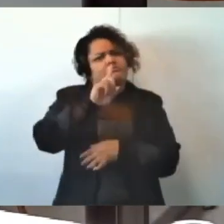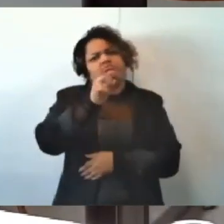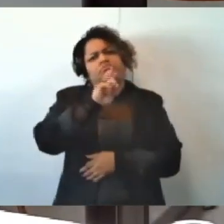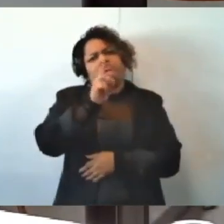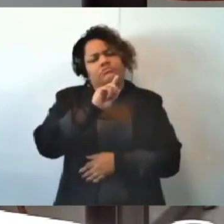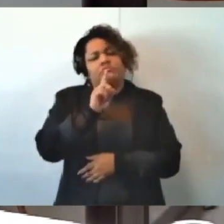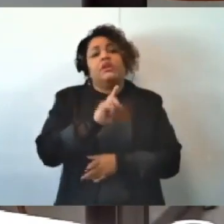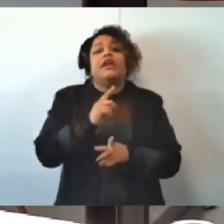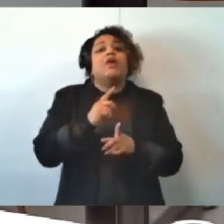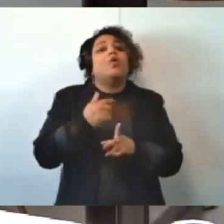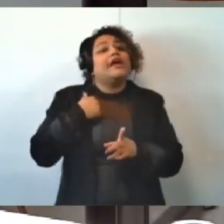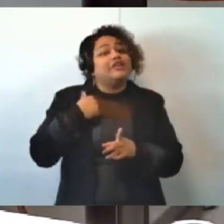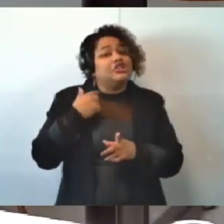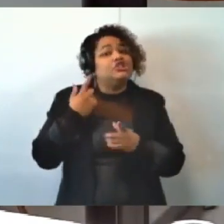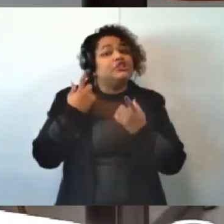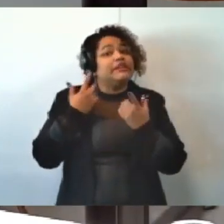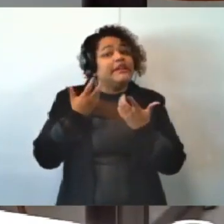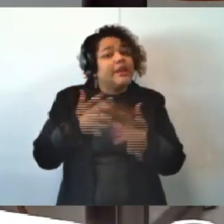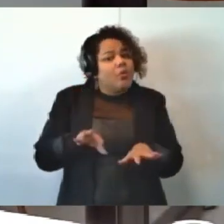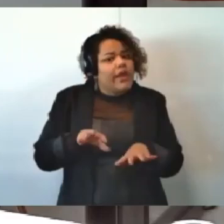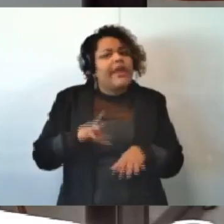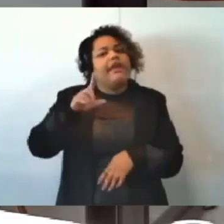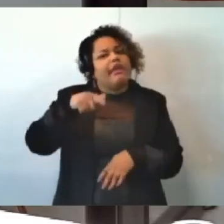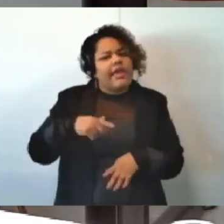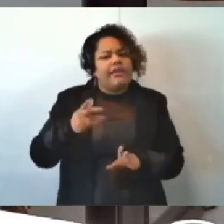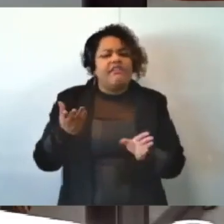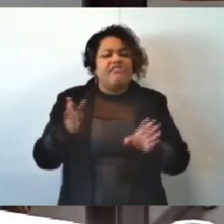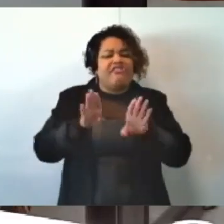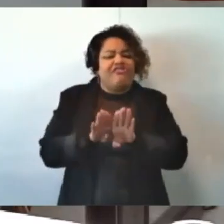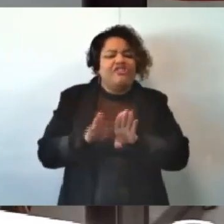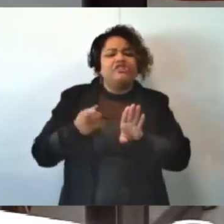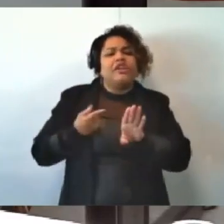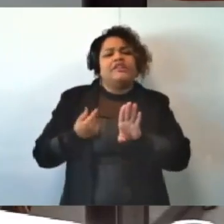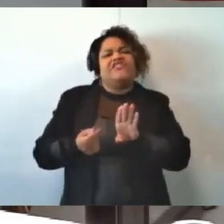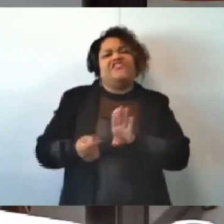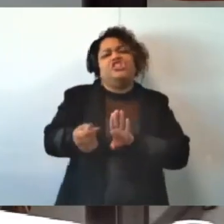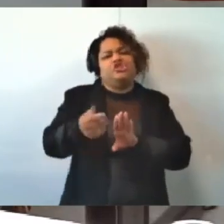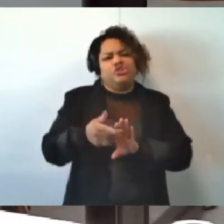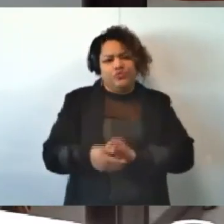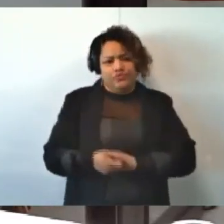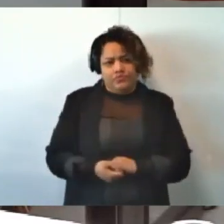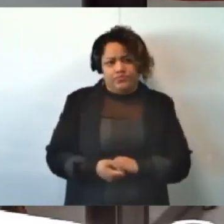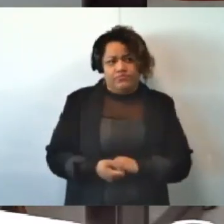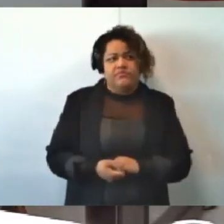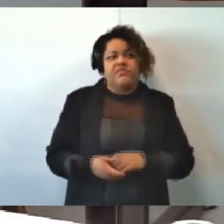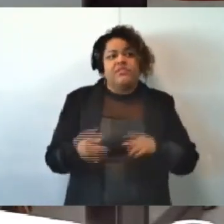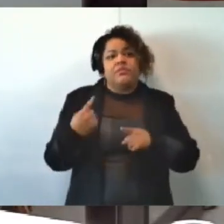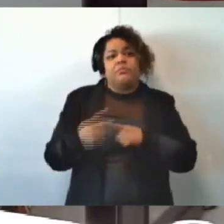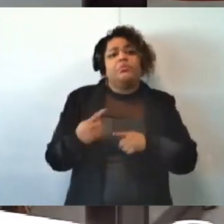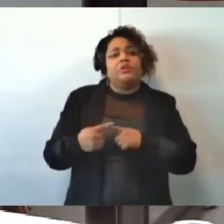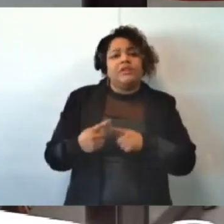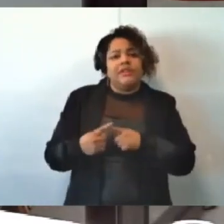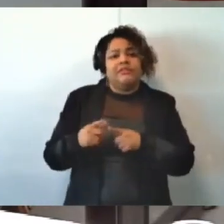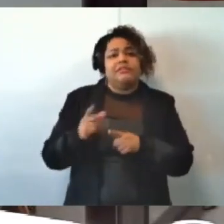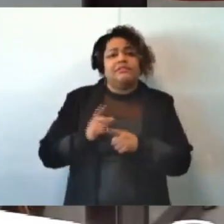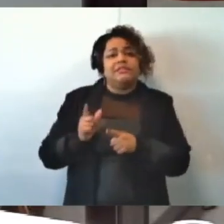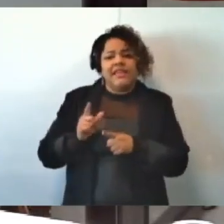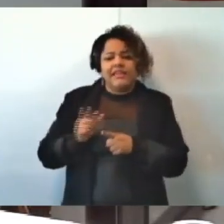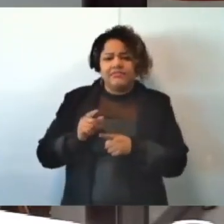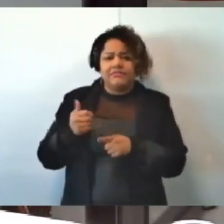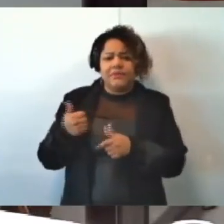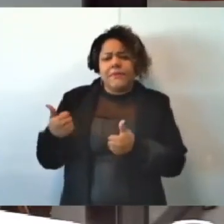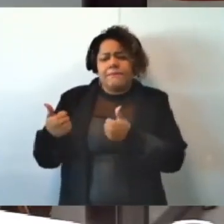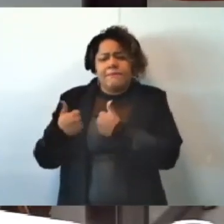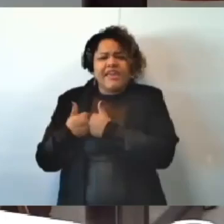é que essa região, que é muito próxima e que tem uma mureta, que ela não se torne futuramente uma lagoinha. Porque a promotora, a